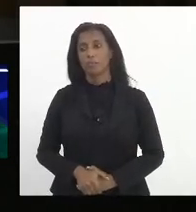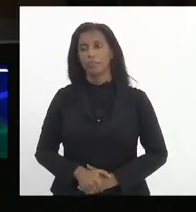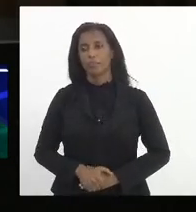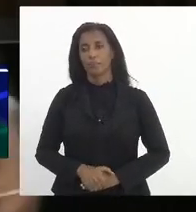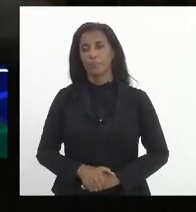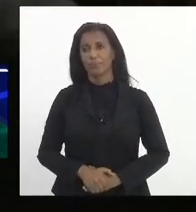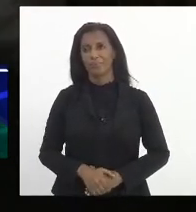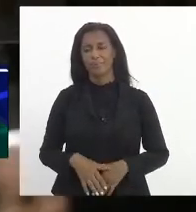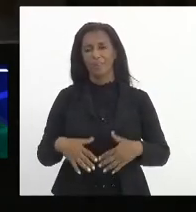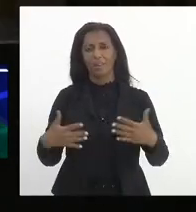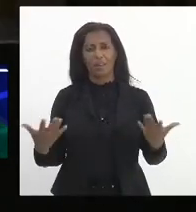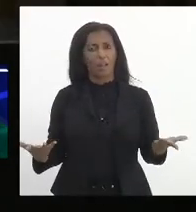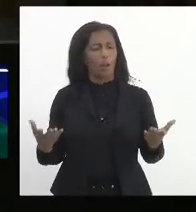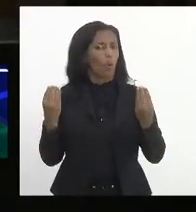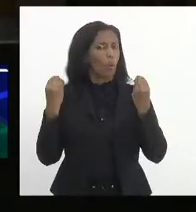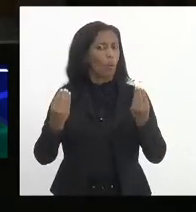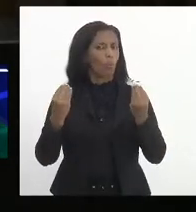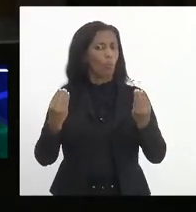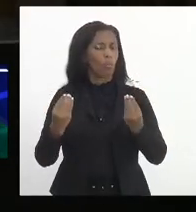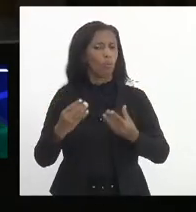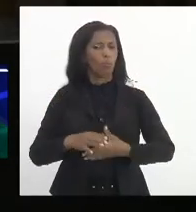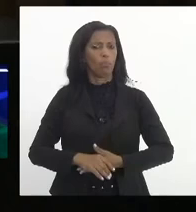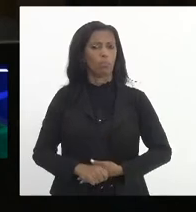Isso é um absurdo completo